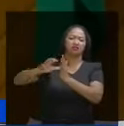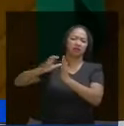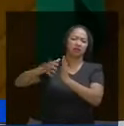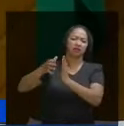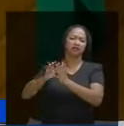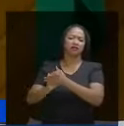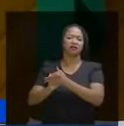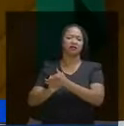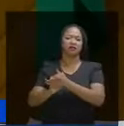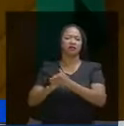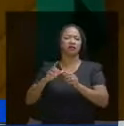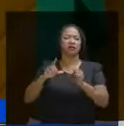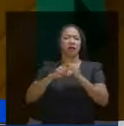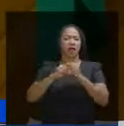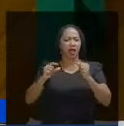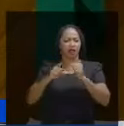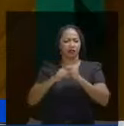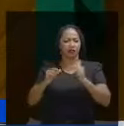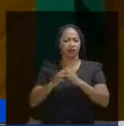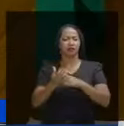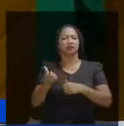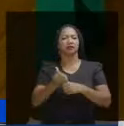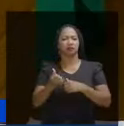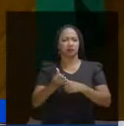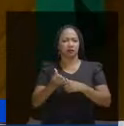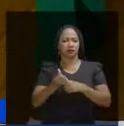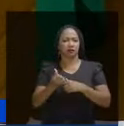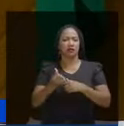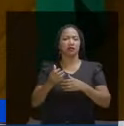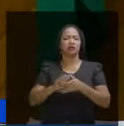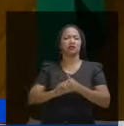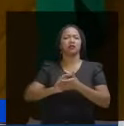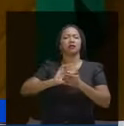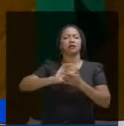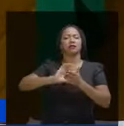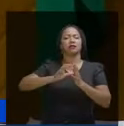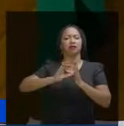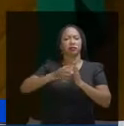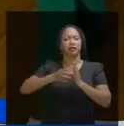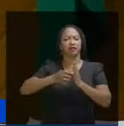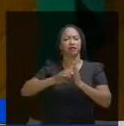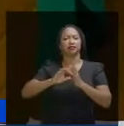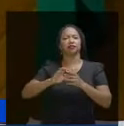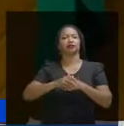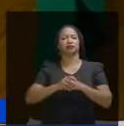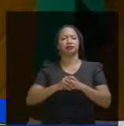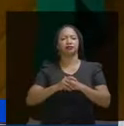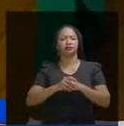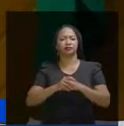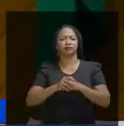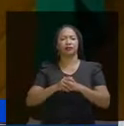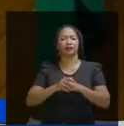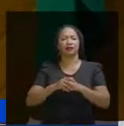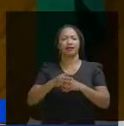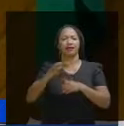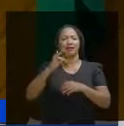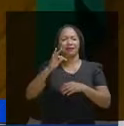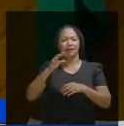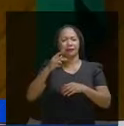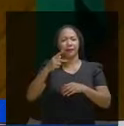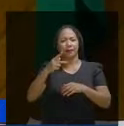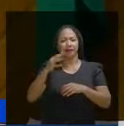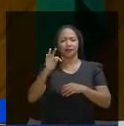se olha o artigo 6º do próprio Estatuto dos Partidos dos Trabalhadores, que diz o seguinte,